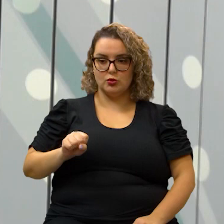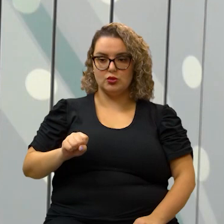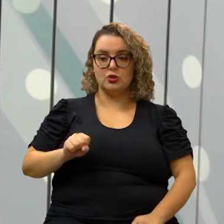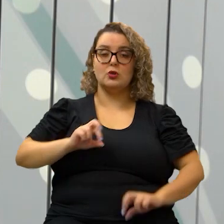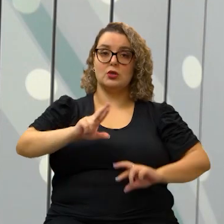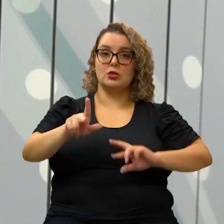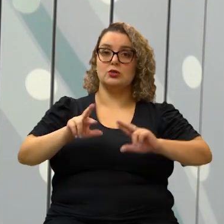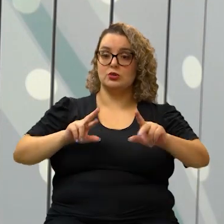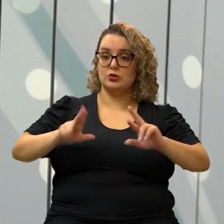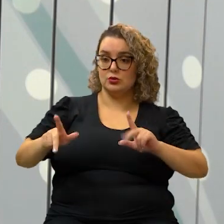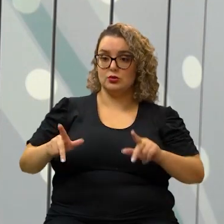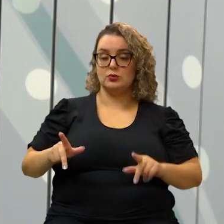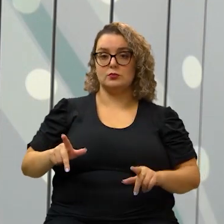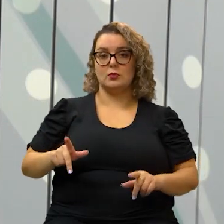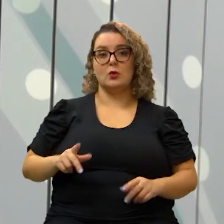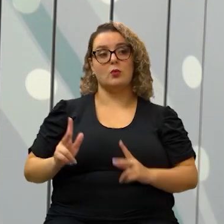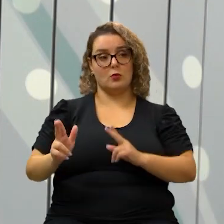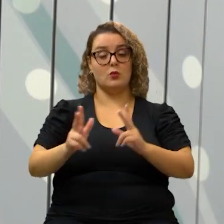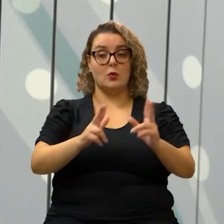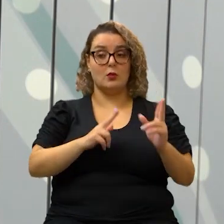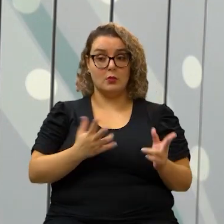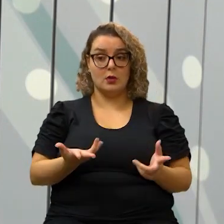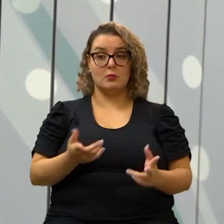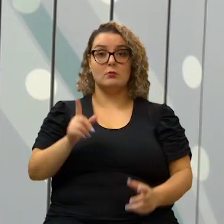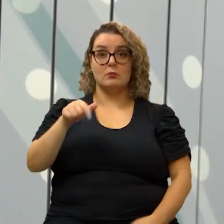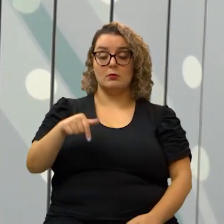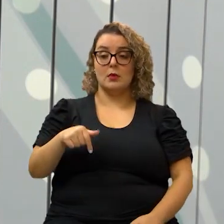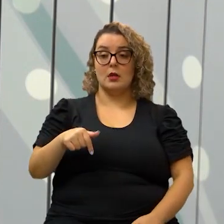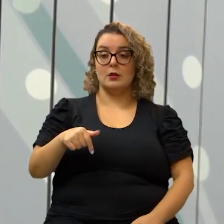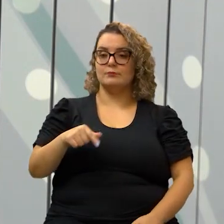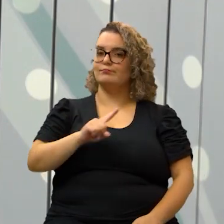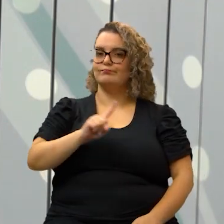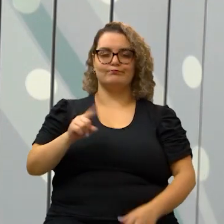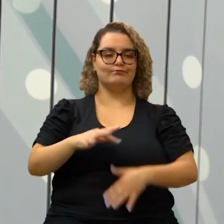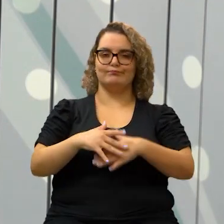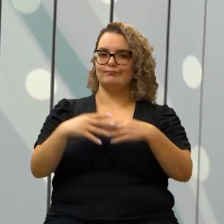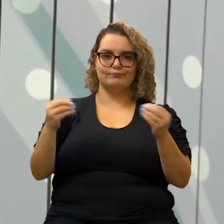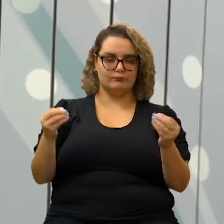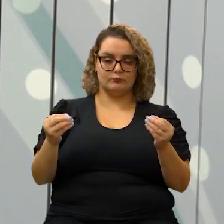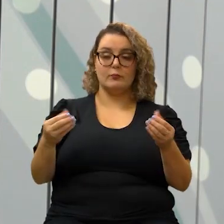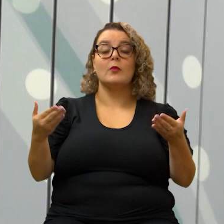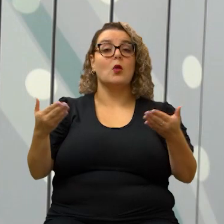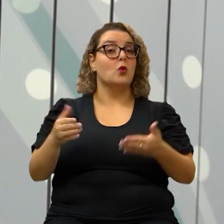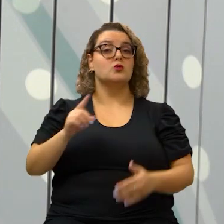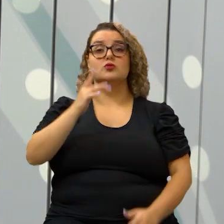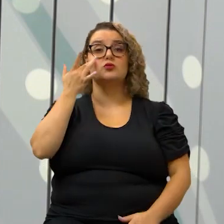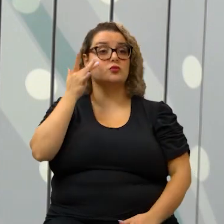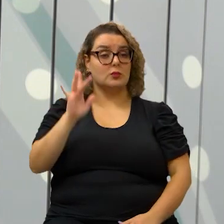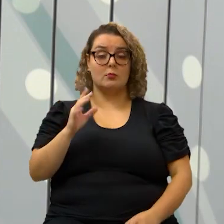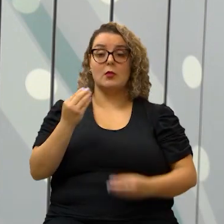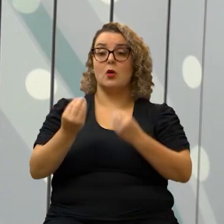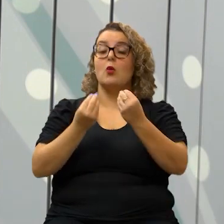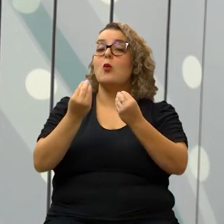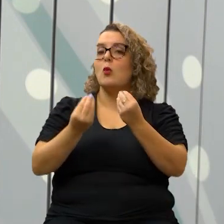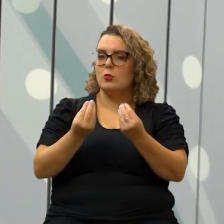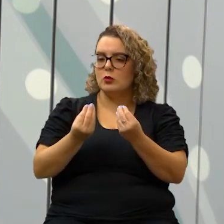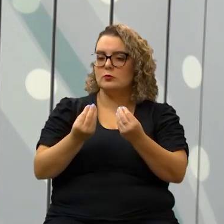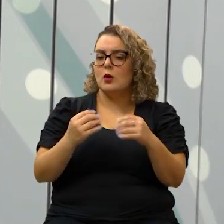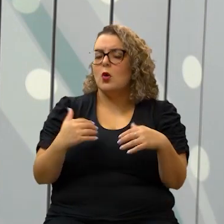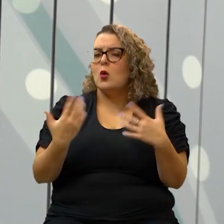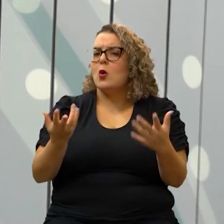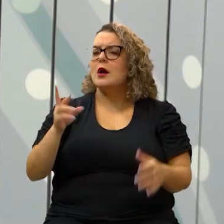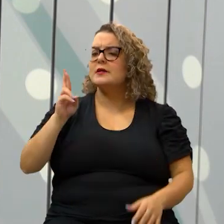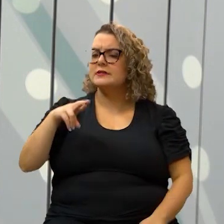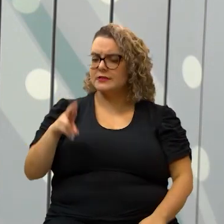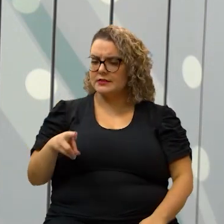apresentam diferenças, mas com algo em comum: elas são incuráveis. Ainda hoje não se sabe com exatidão